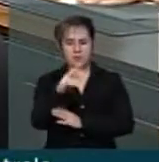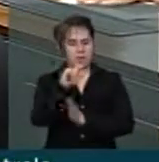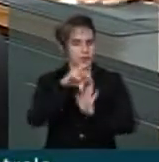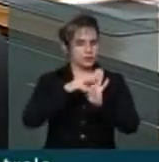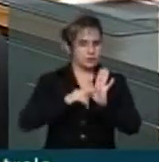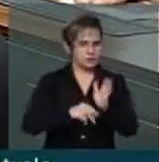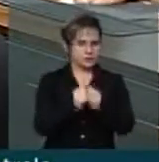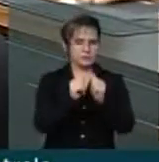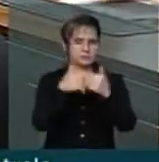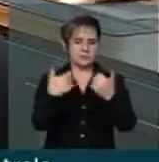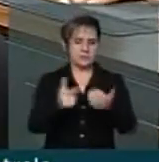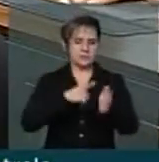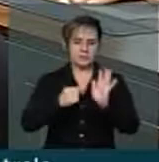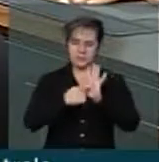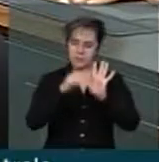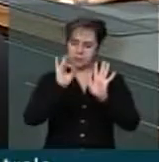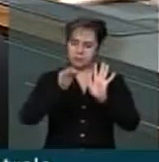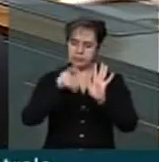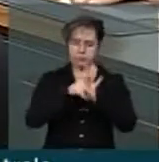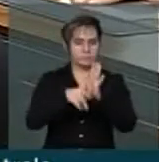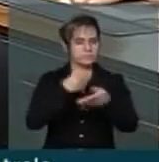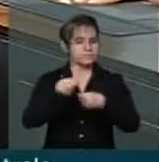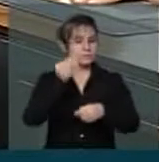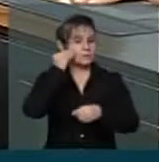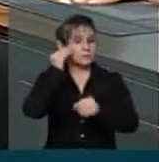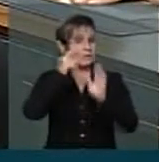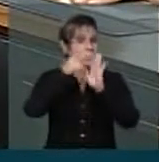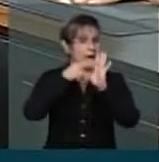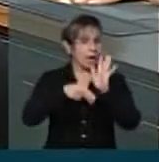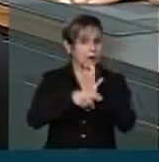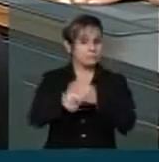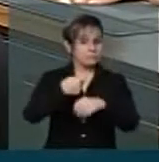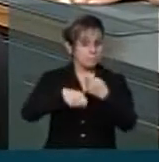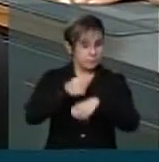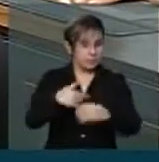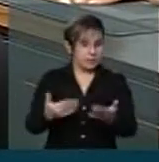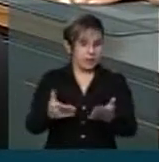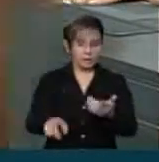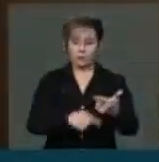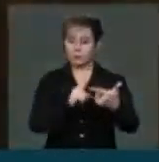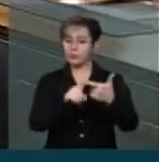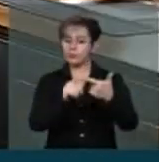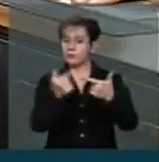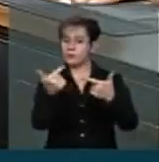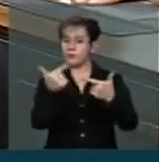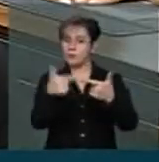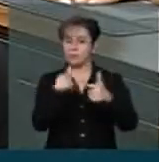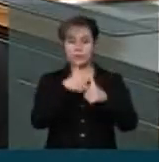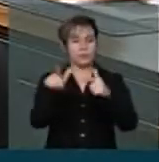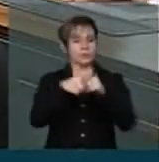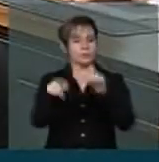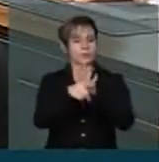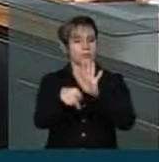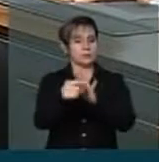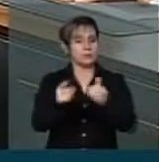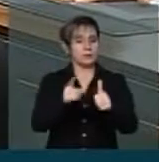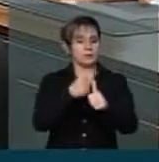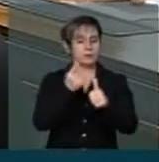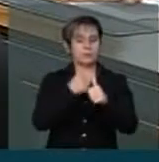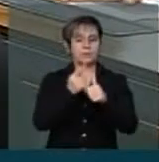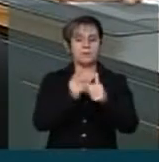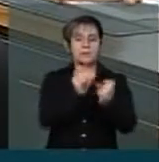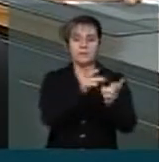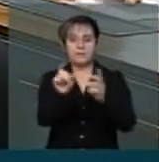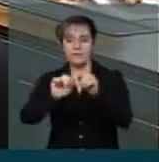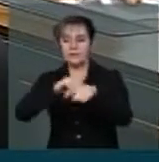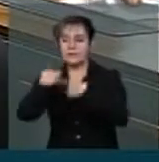representa é o papel correto de tentar regular o mercado. Então o segundo problema, além das companhias primeiro venderem e depois buscarem